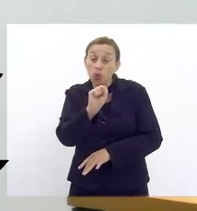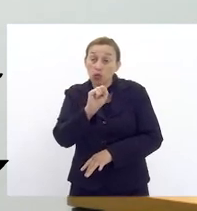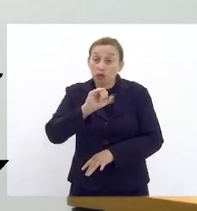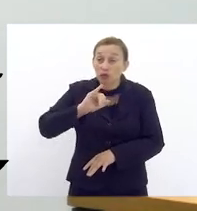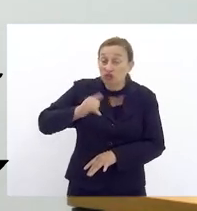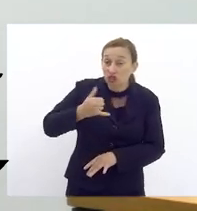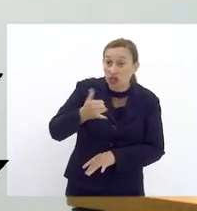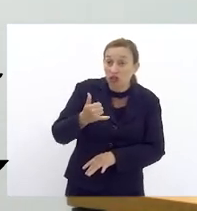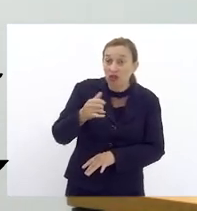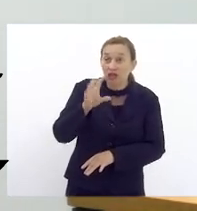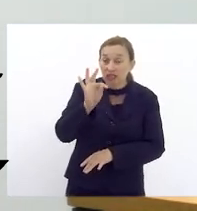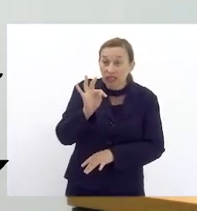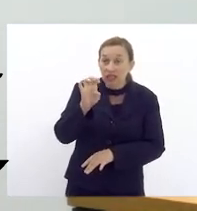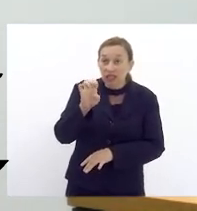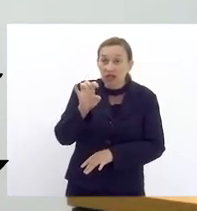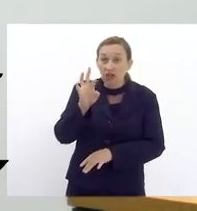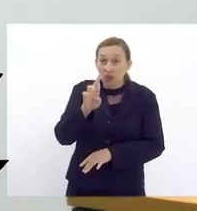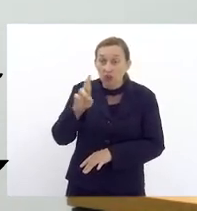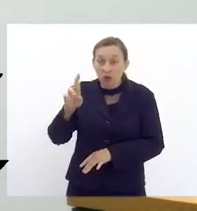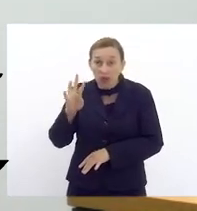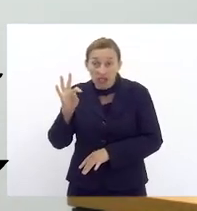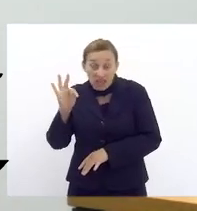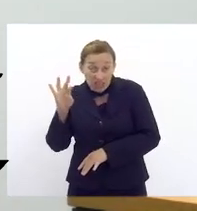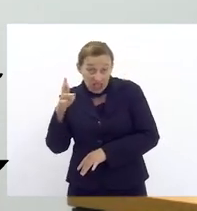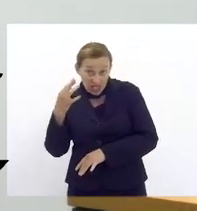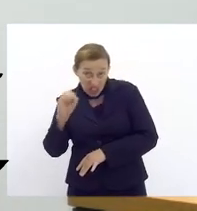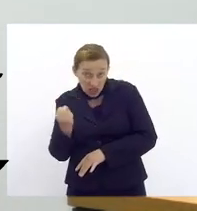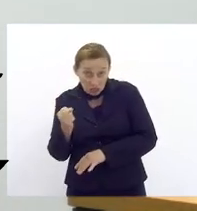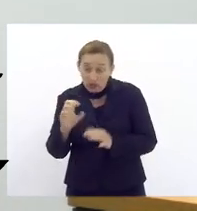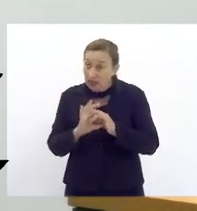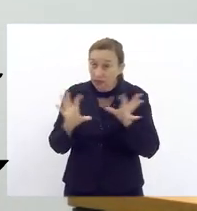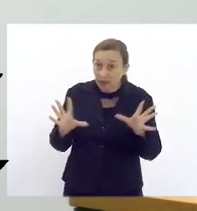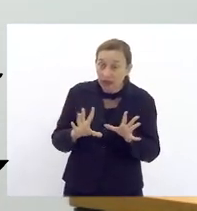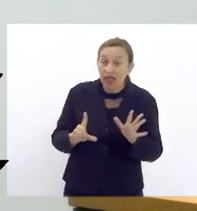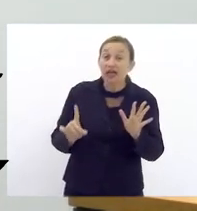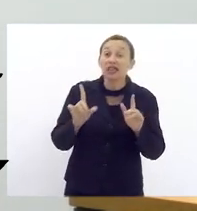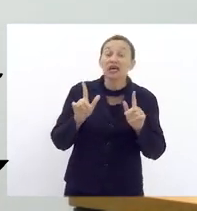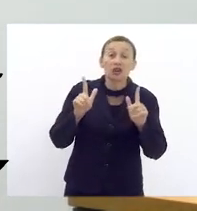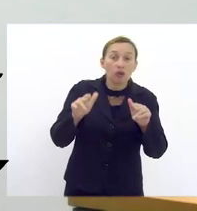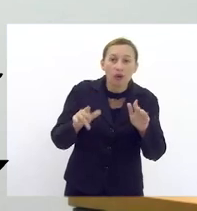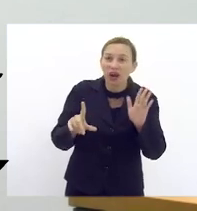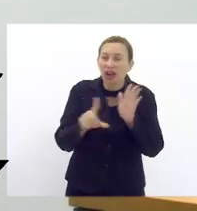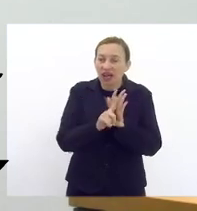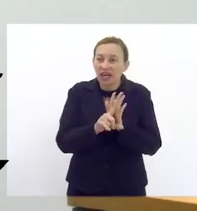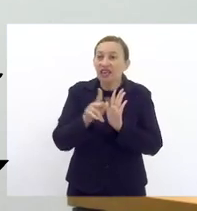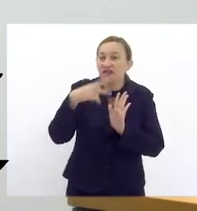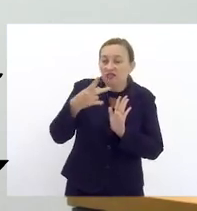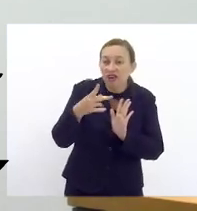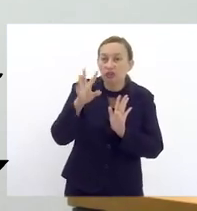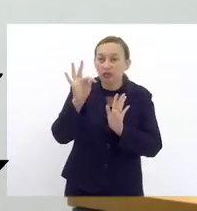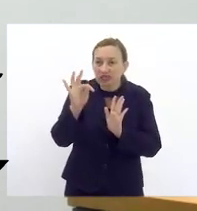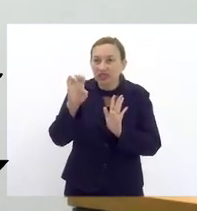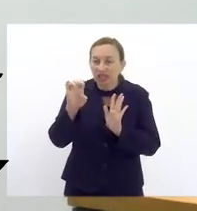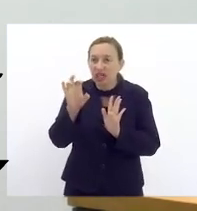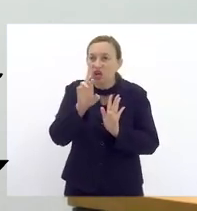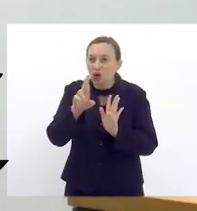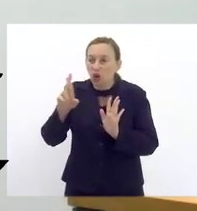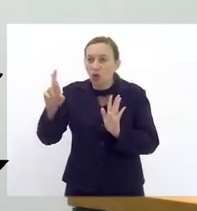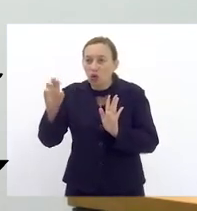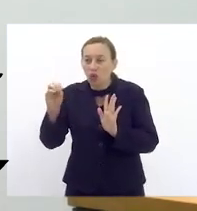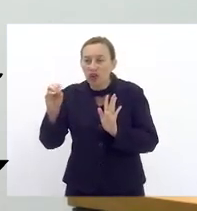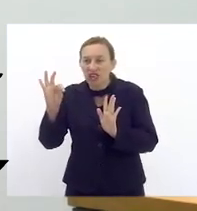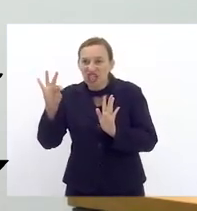terrorismo tá liberado e a mesma lei que fala sobre terrorismo inclui as casas